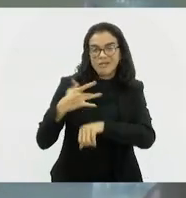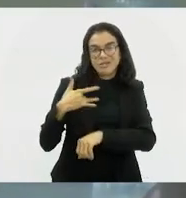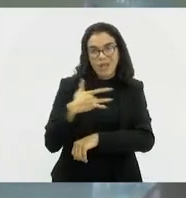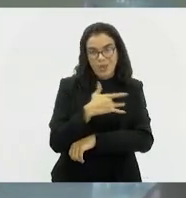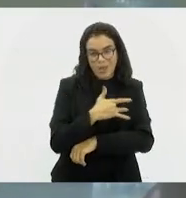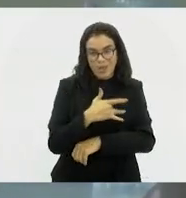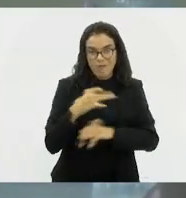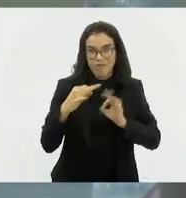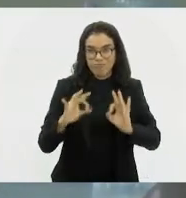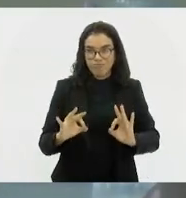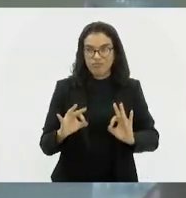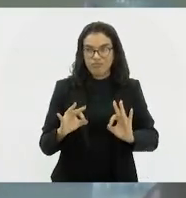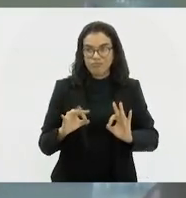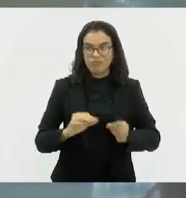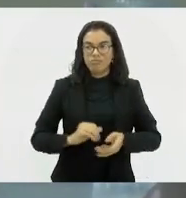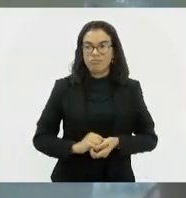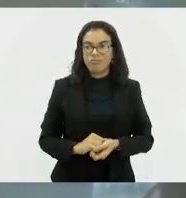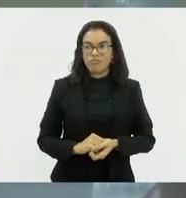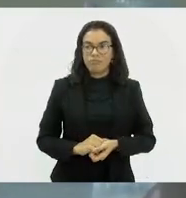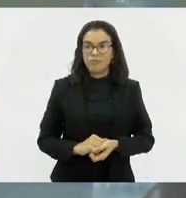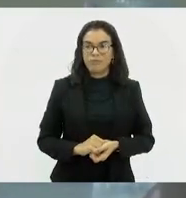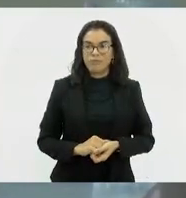possível.